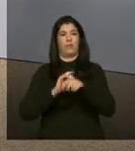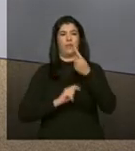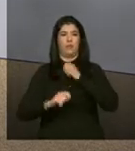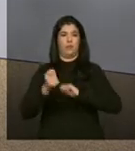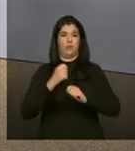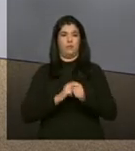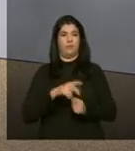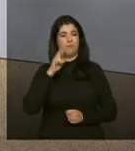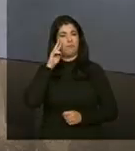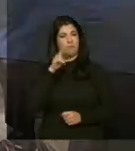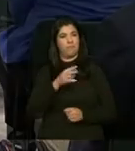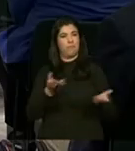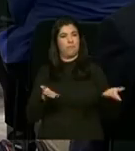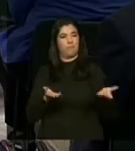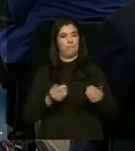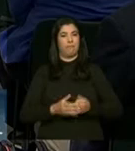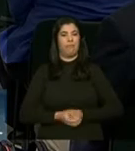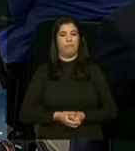evento.